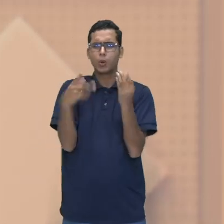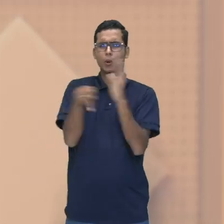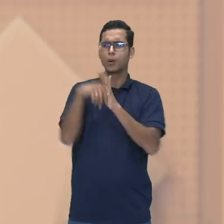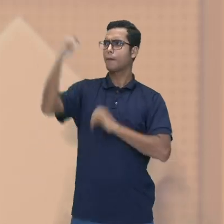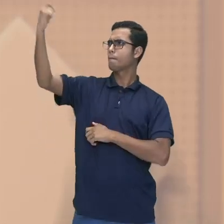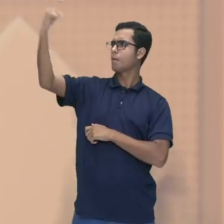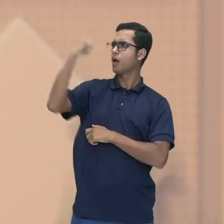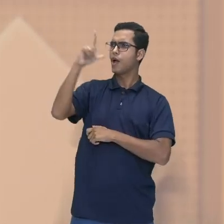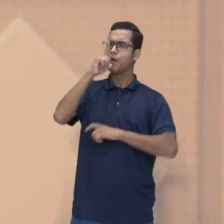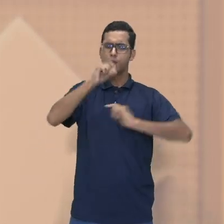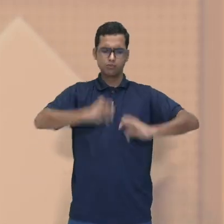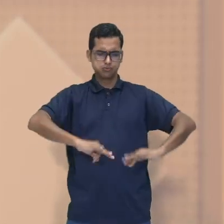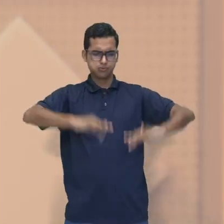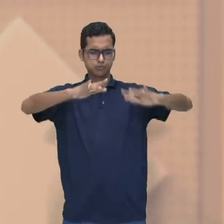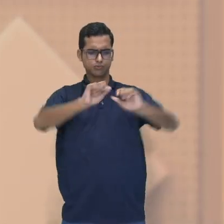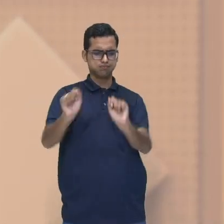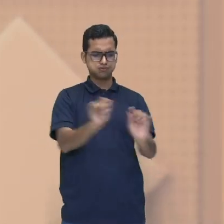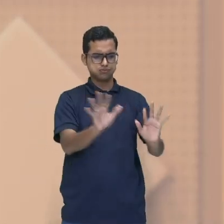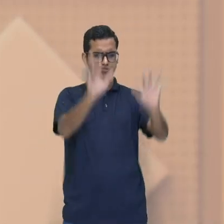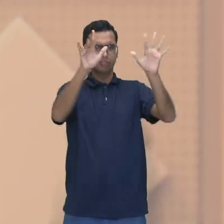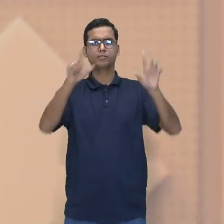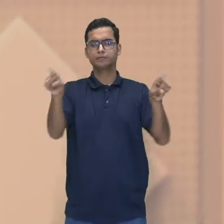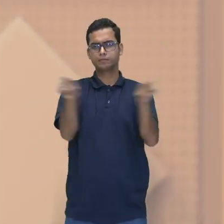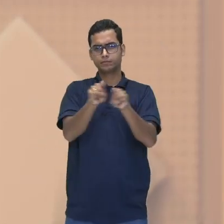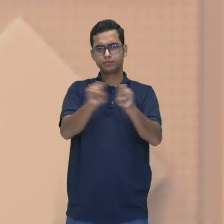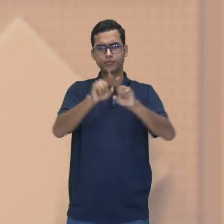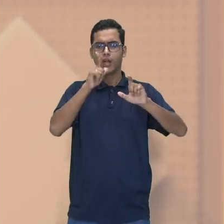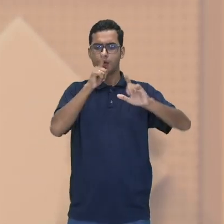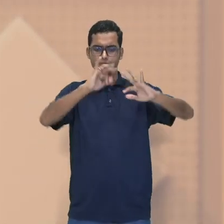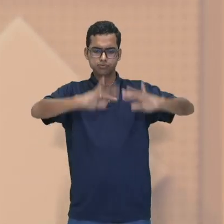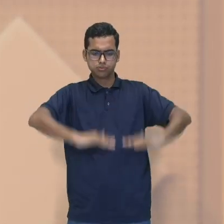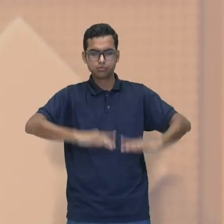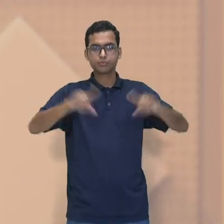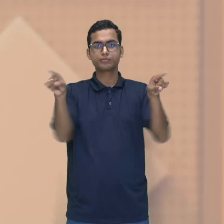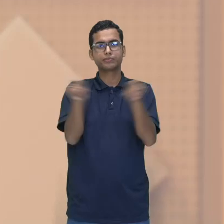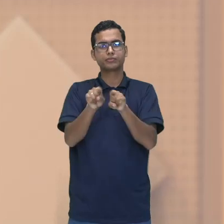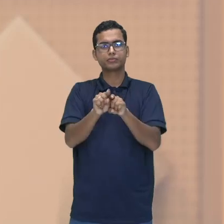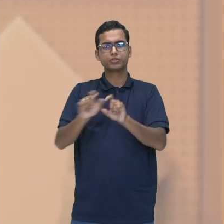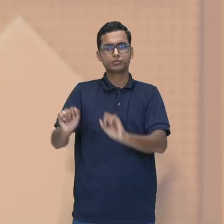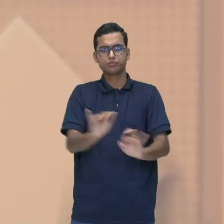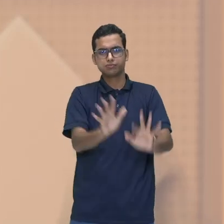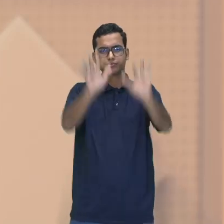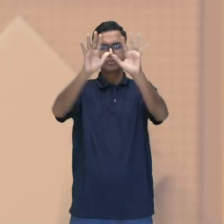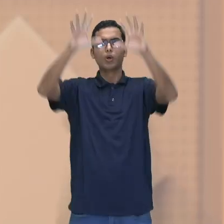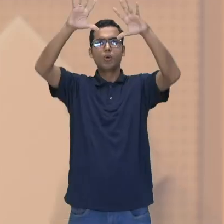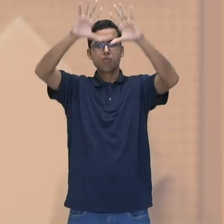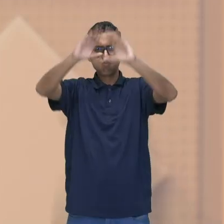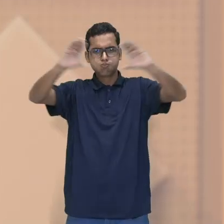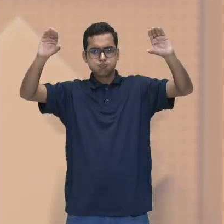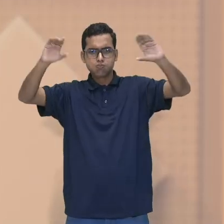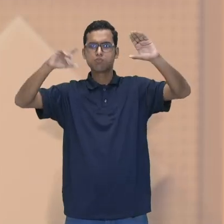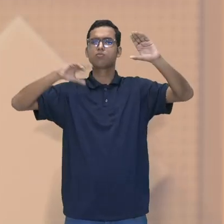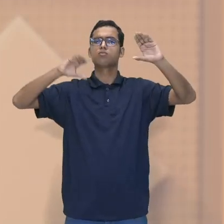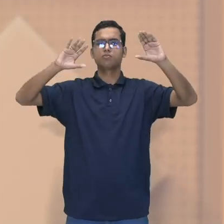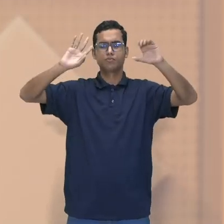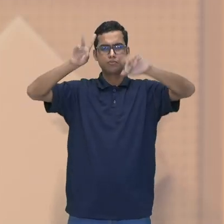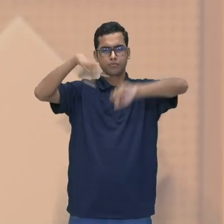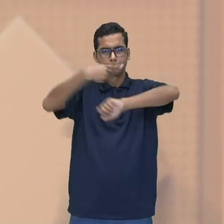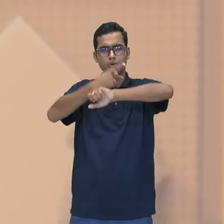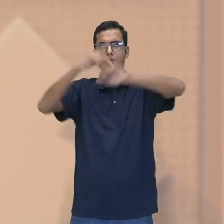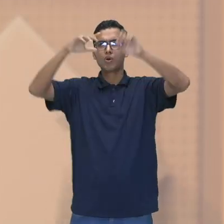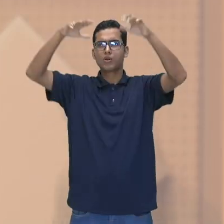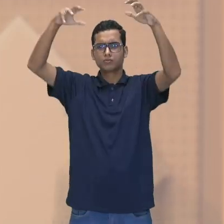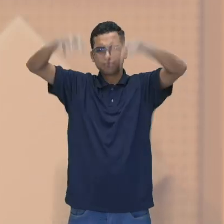as águas estão evaporando mais, essas águas elas vão ser levadas ao céu, vão formar nuvens, então vai ter toda